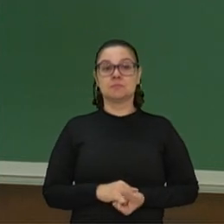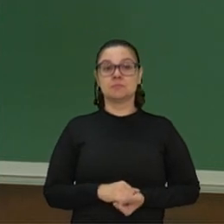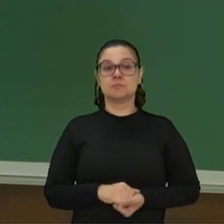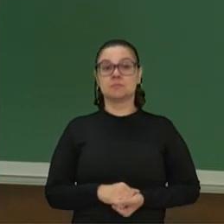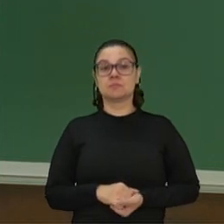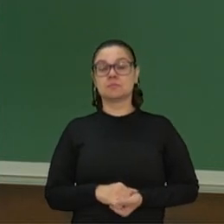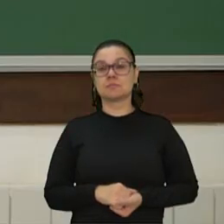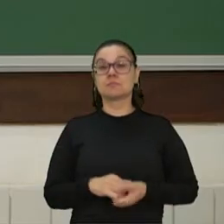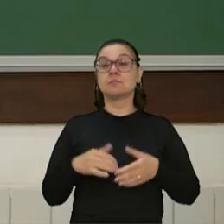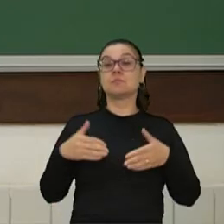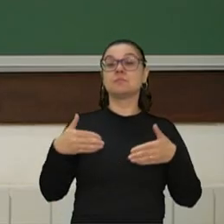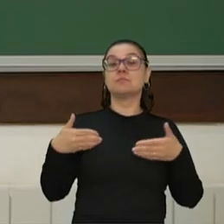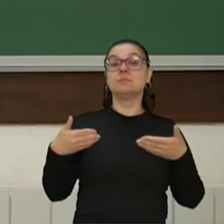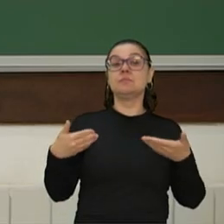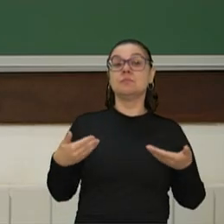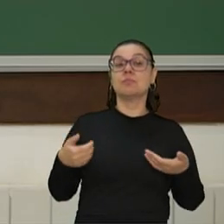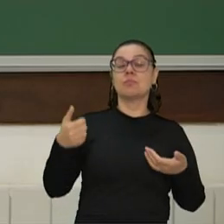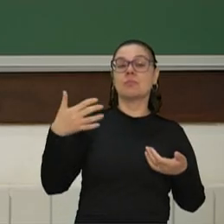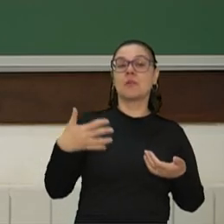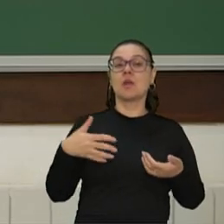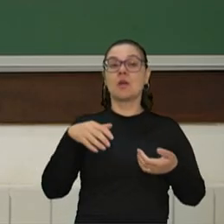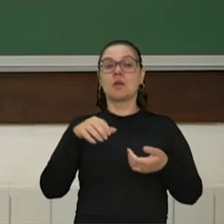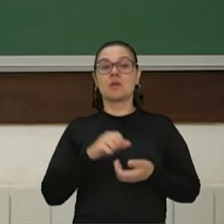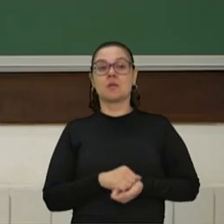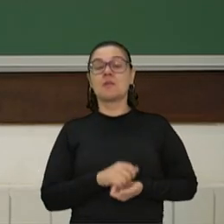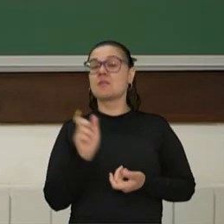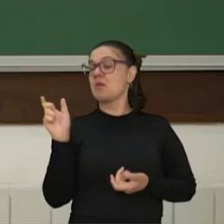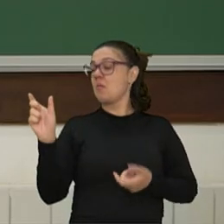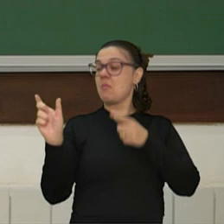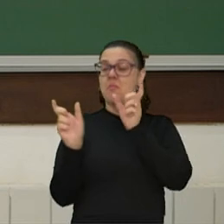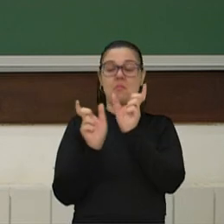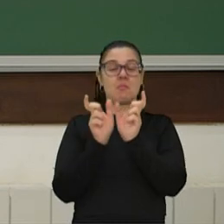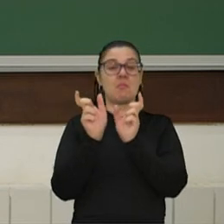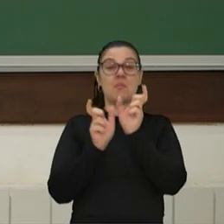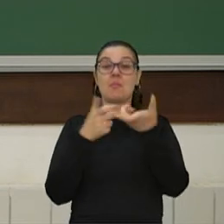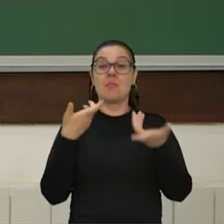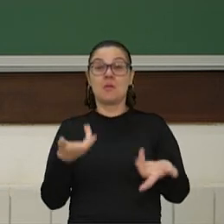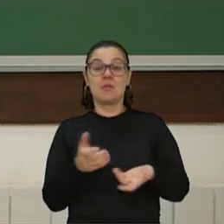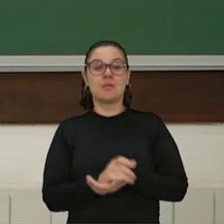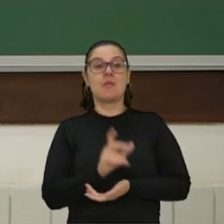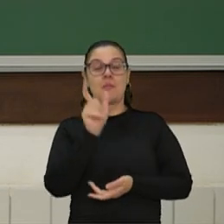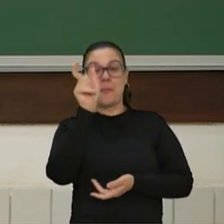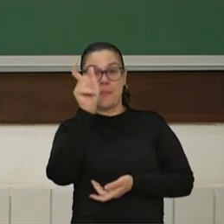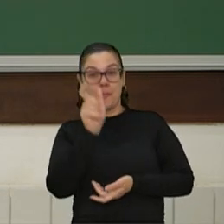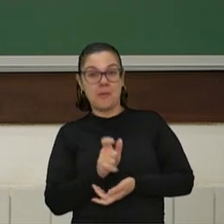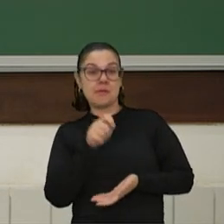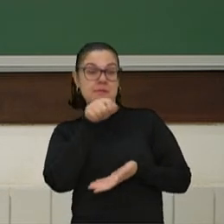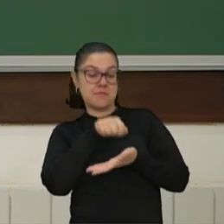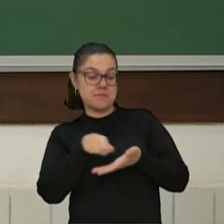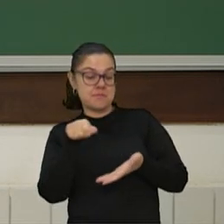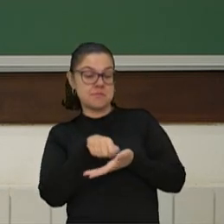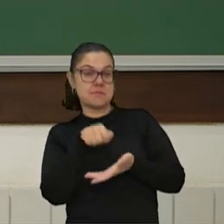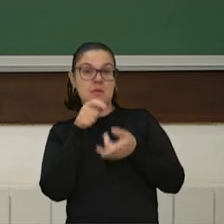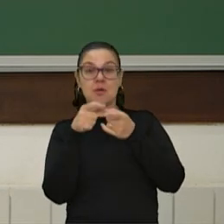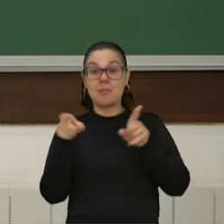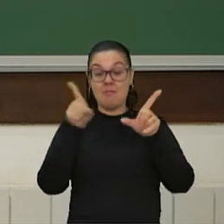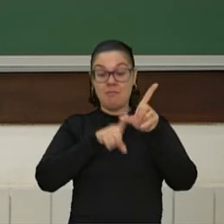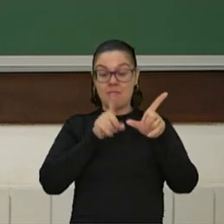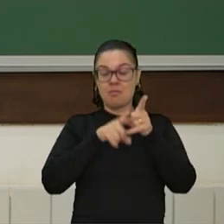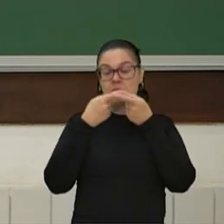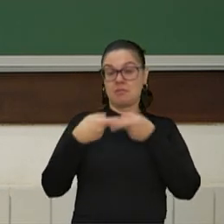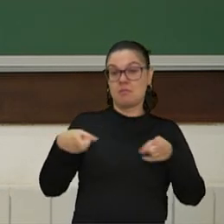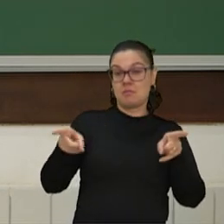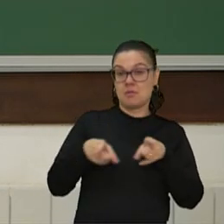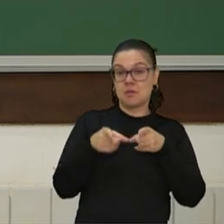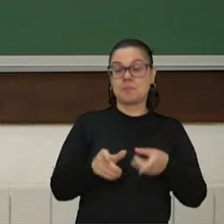songwriter? E agora, what is songwriter? Né? O que, que é um songwriter? É uma pessoa que escreve a letra da música,